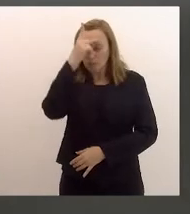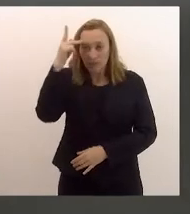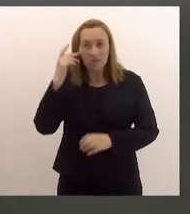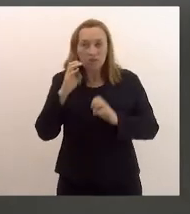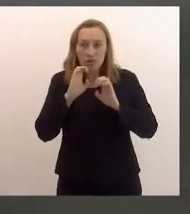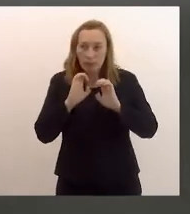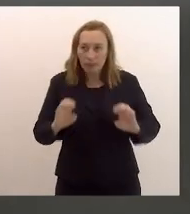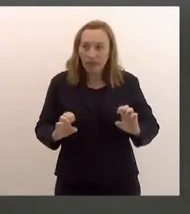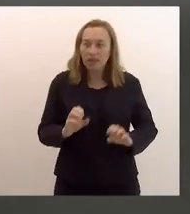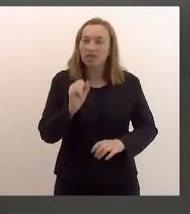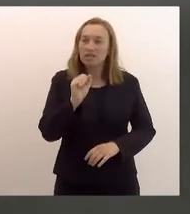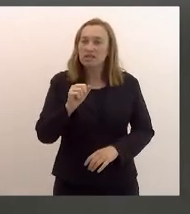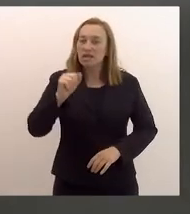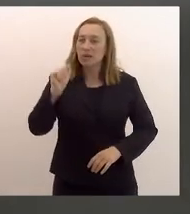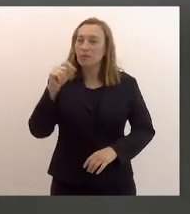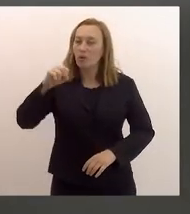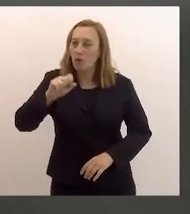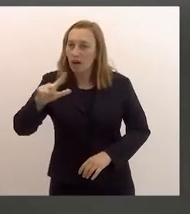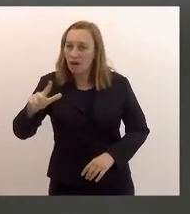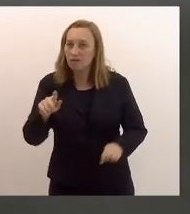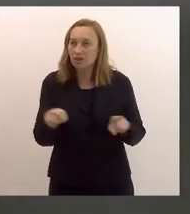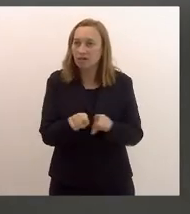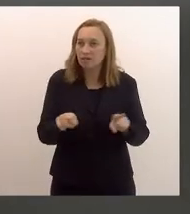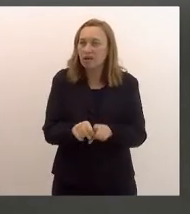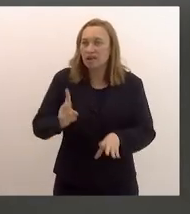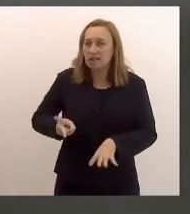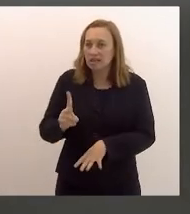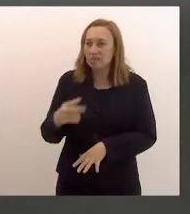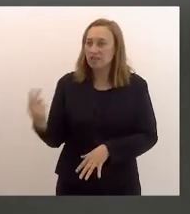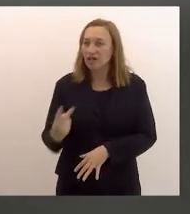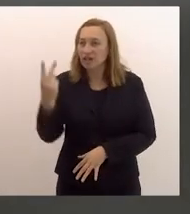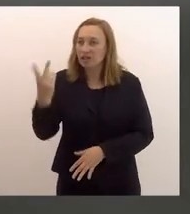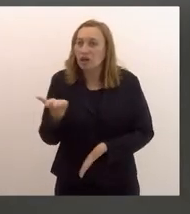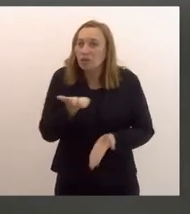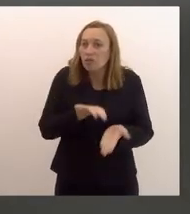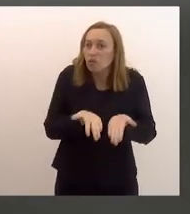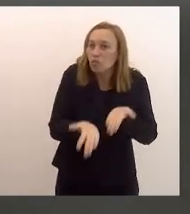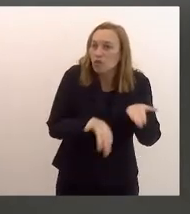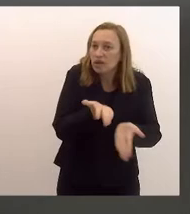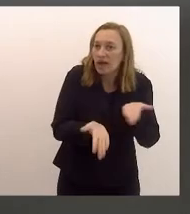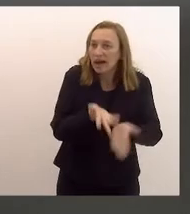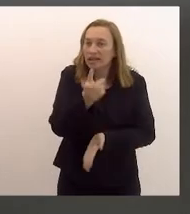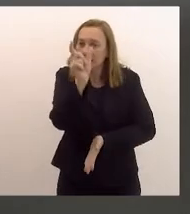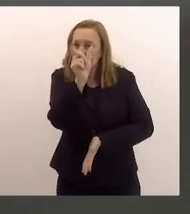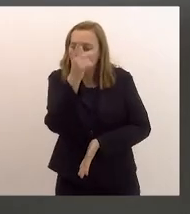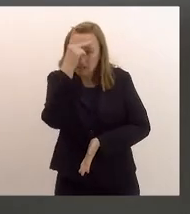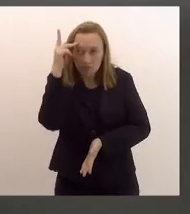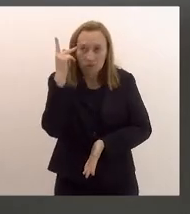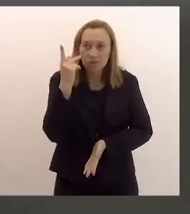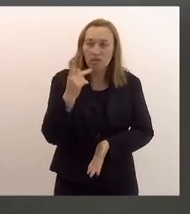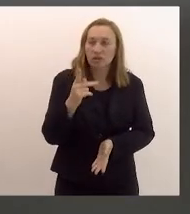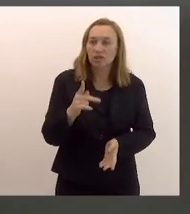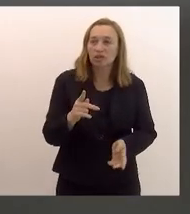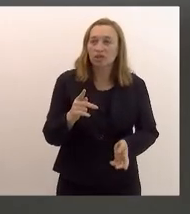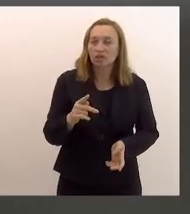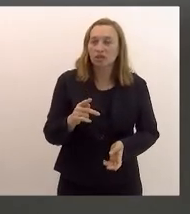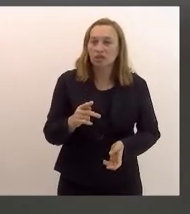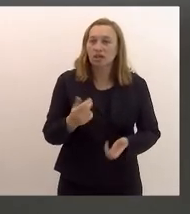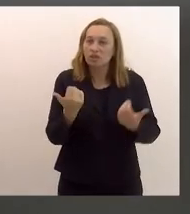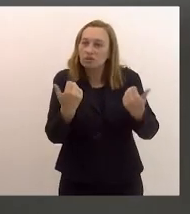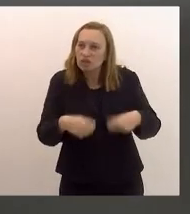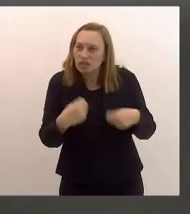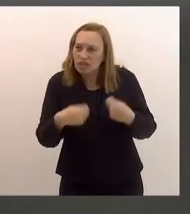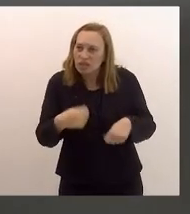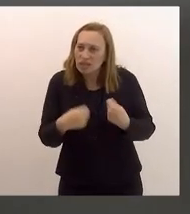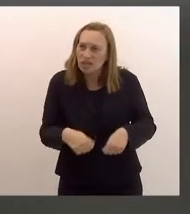ou Samuel Malafaia também e nós sempre zelamos pelo cuidar das pessoas principalmente os órfãos os